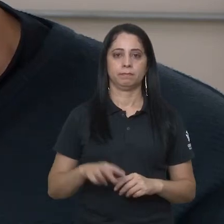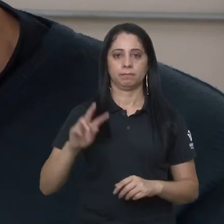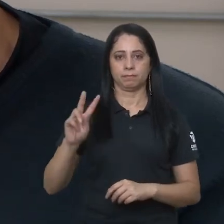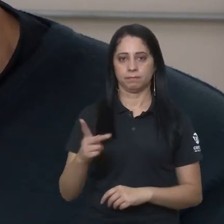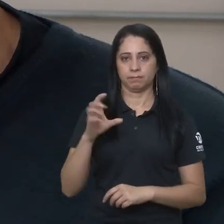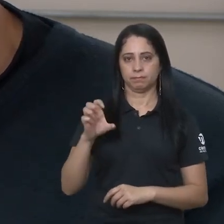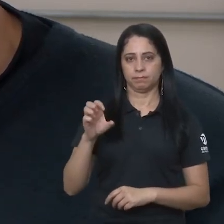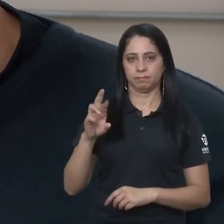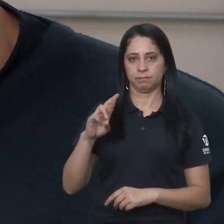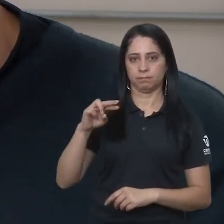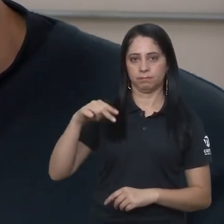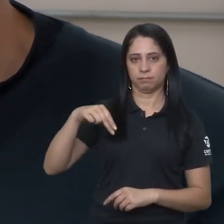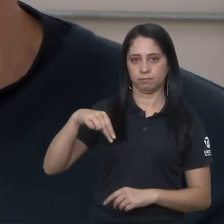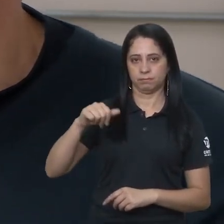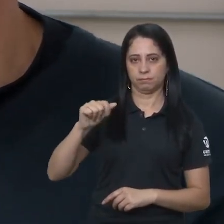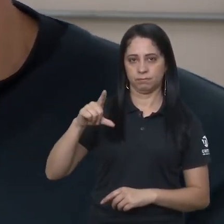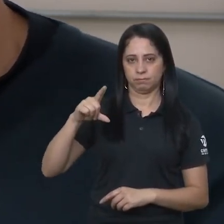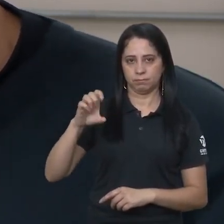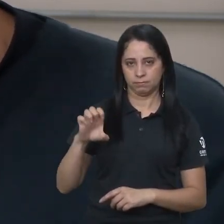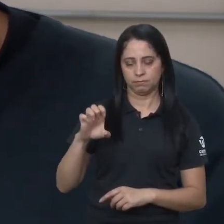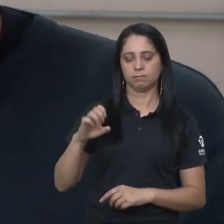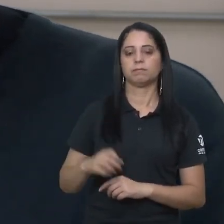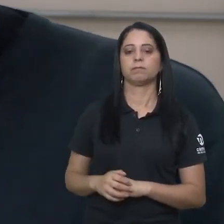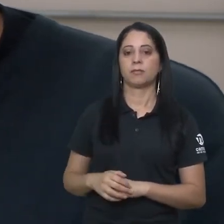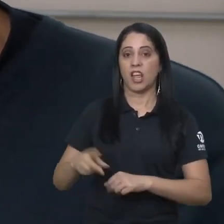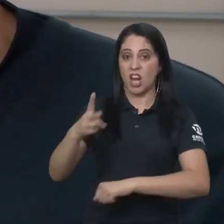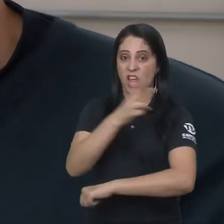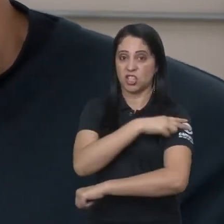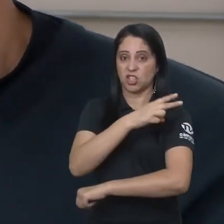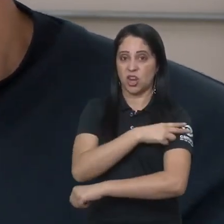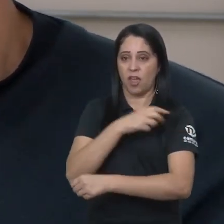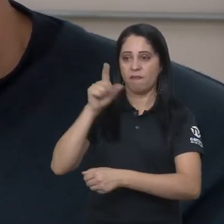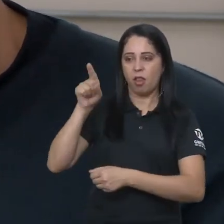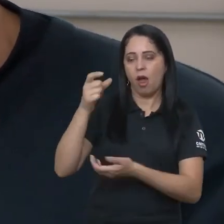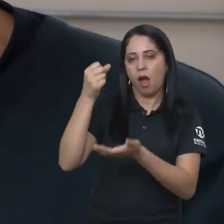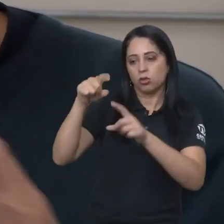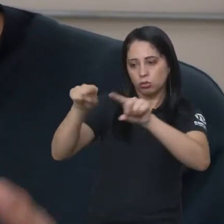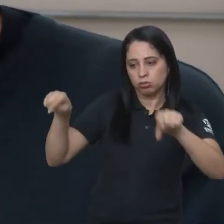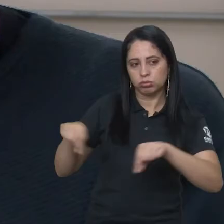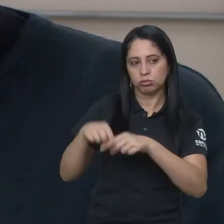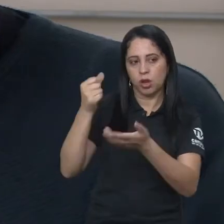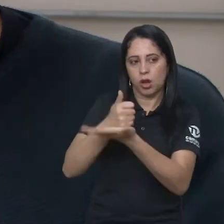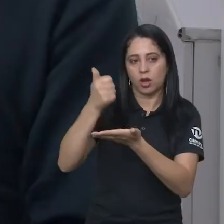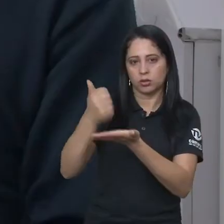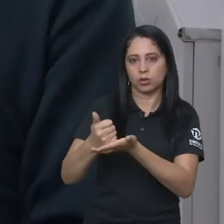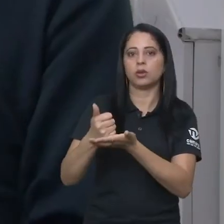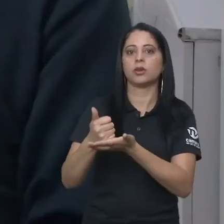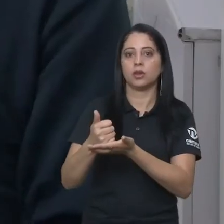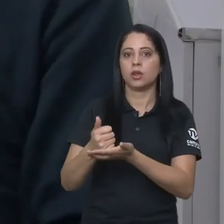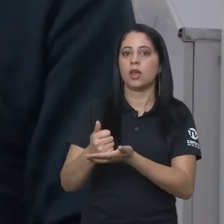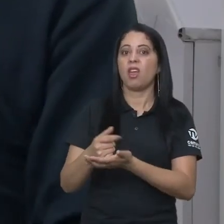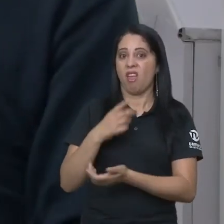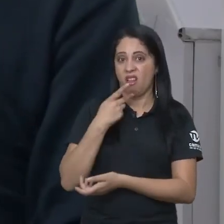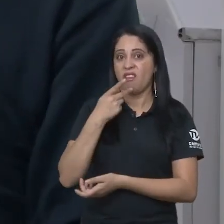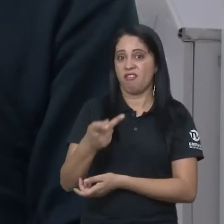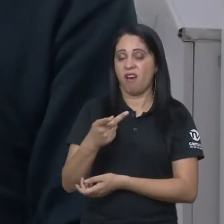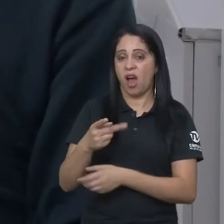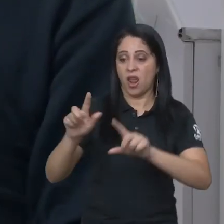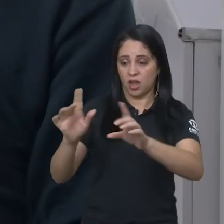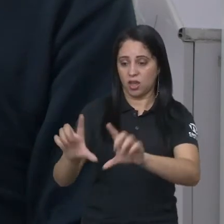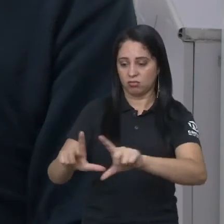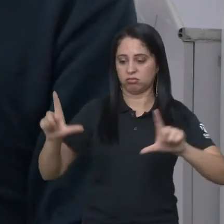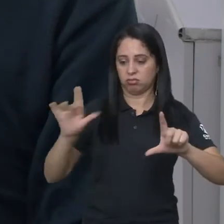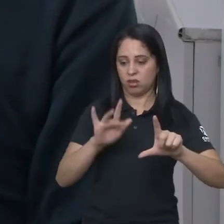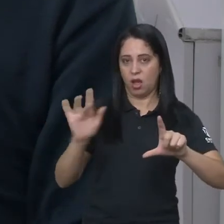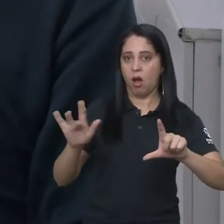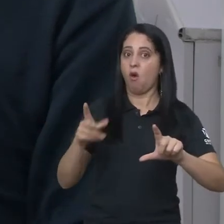O Hernandes é chefe do cartório eleitoral e garante que os votos são auditáveis. É importante que o eleitor saiba